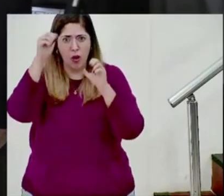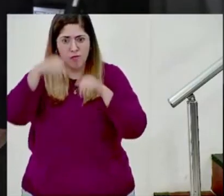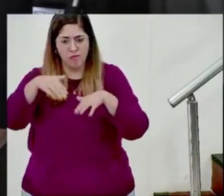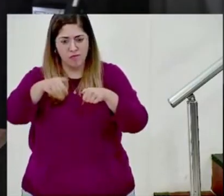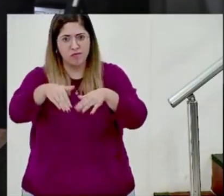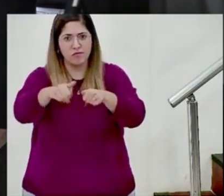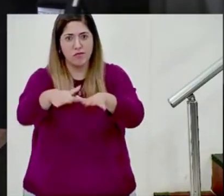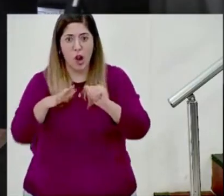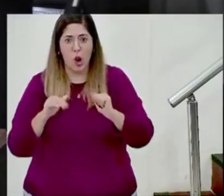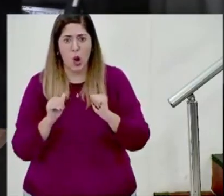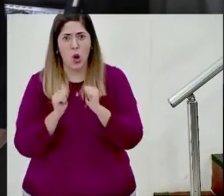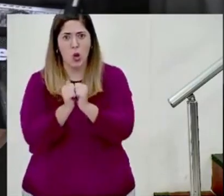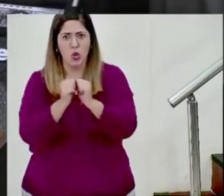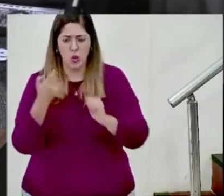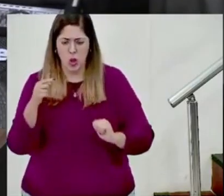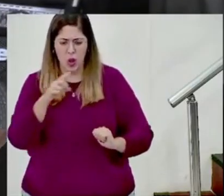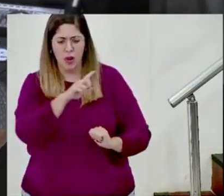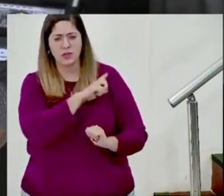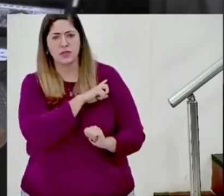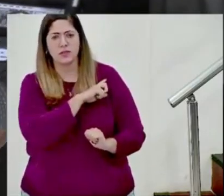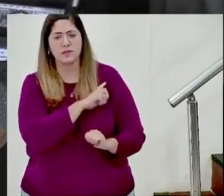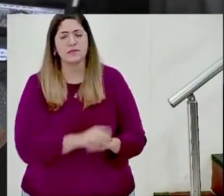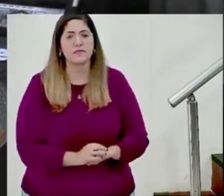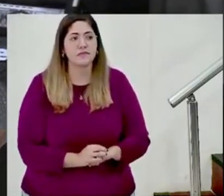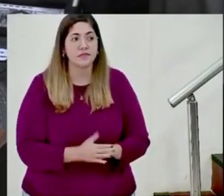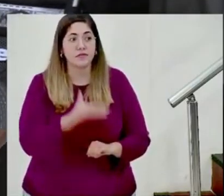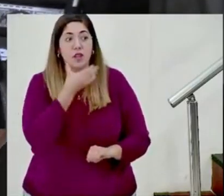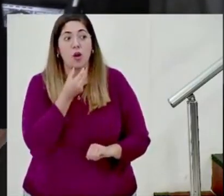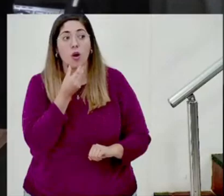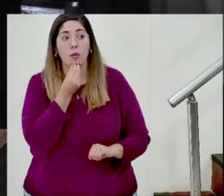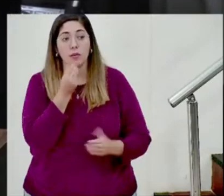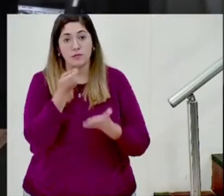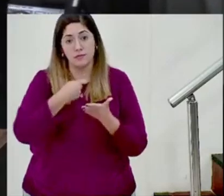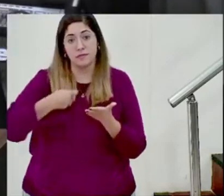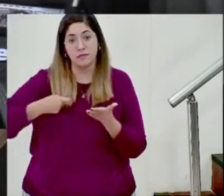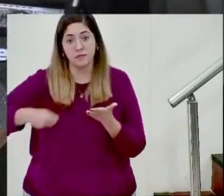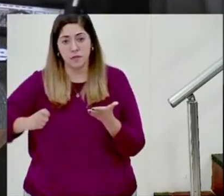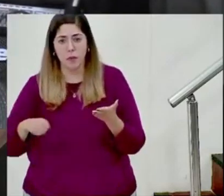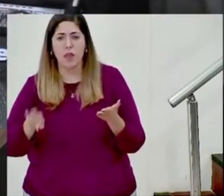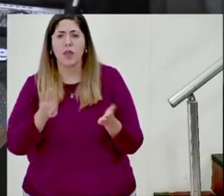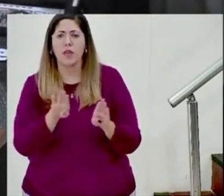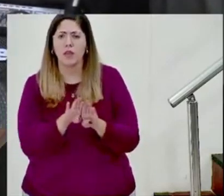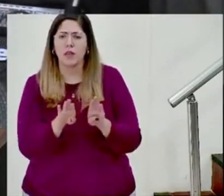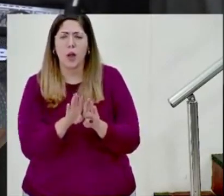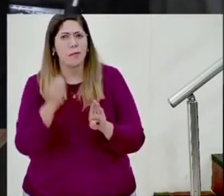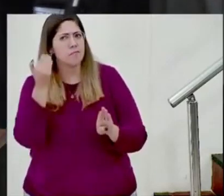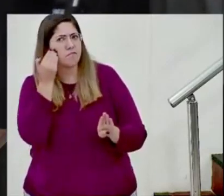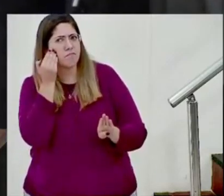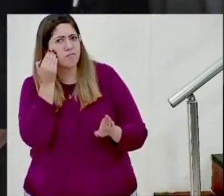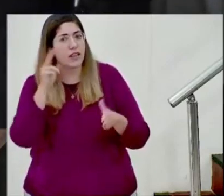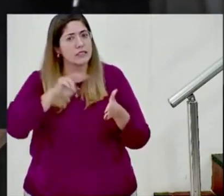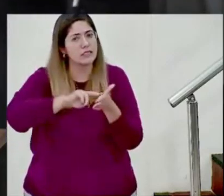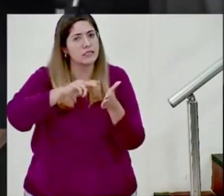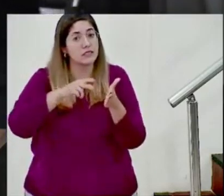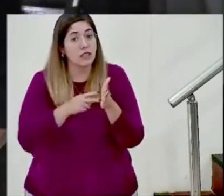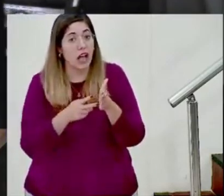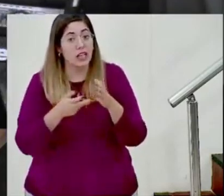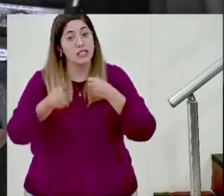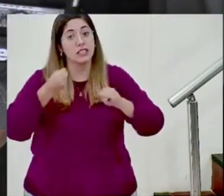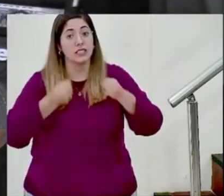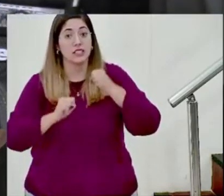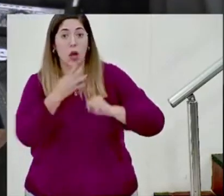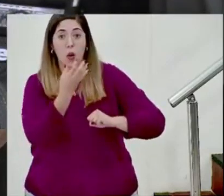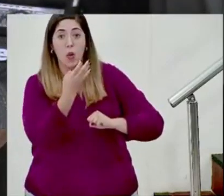está conosco. E esse comentarista, James Montgomery Boyce, fala que ele também entende o Salmo 46 como